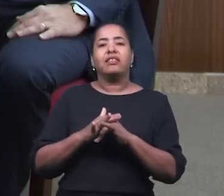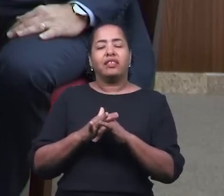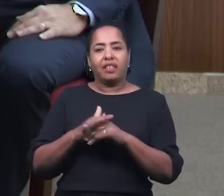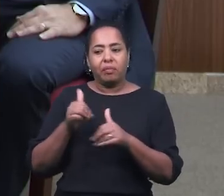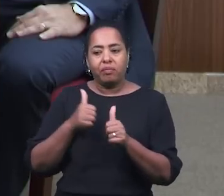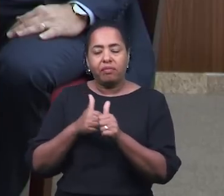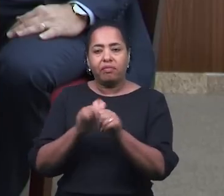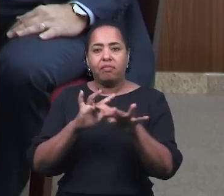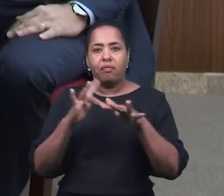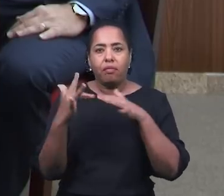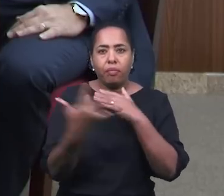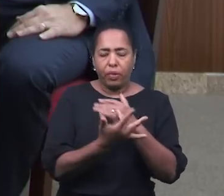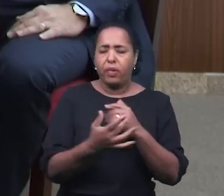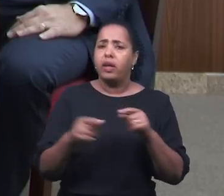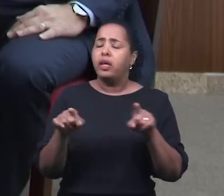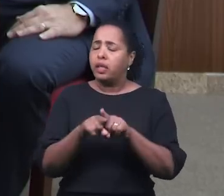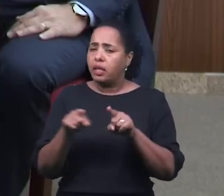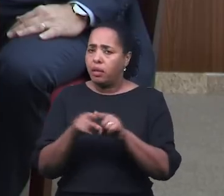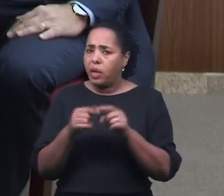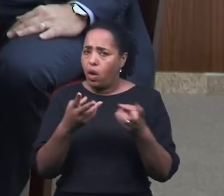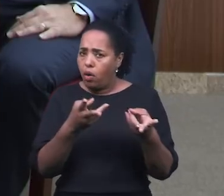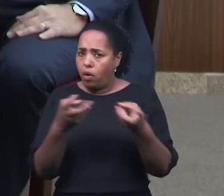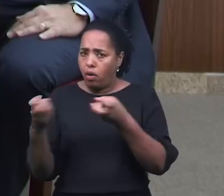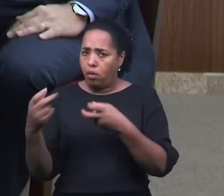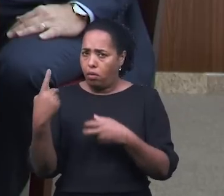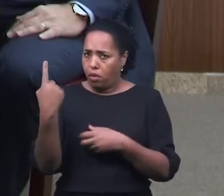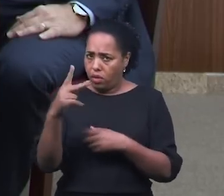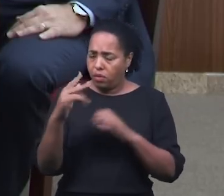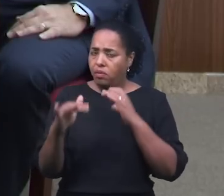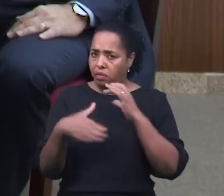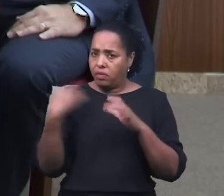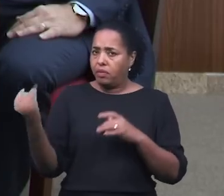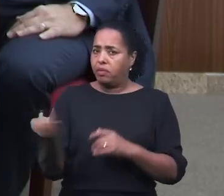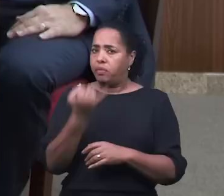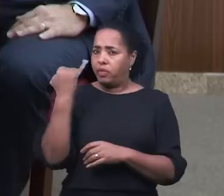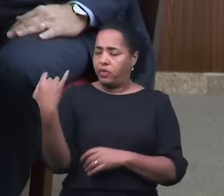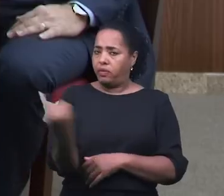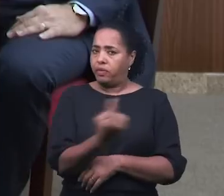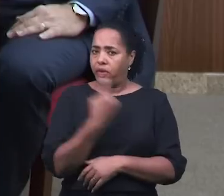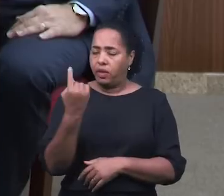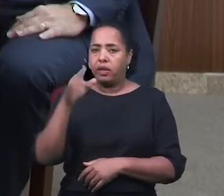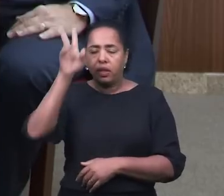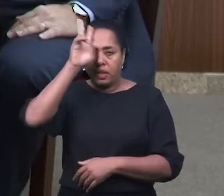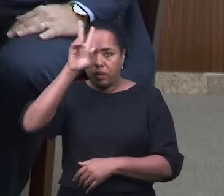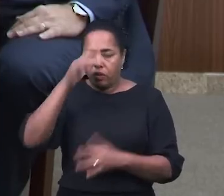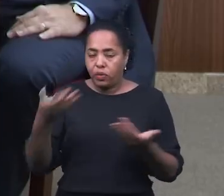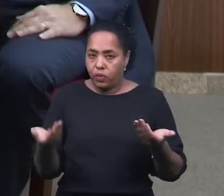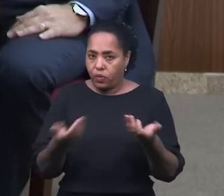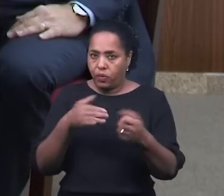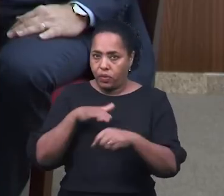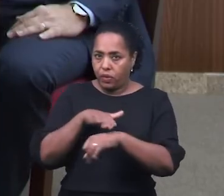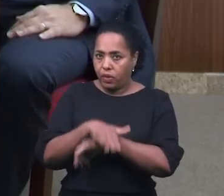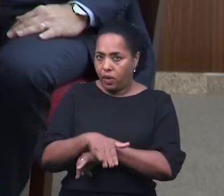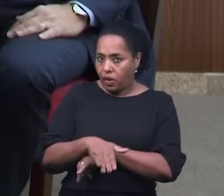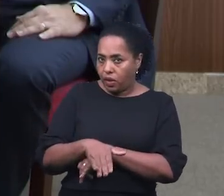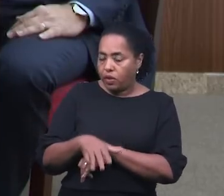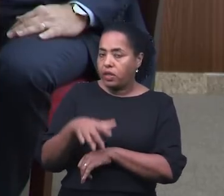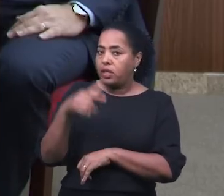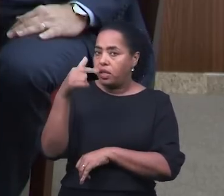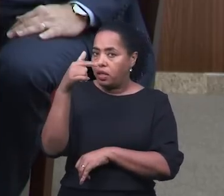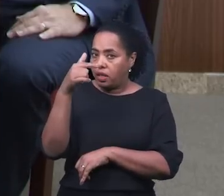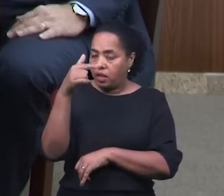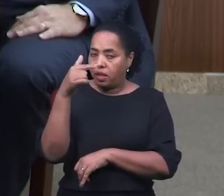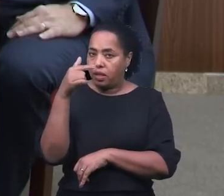redes sociais. Mande também as suas observações, elas são importantes para nós. Lembrando que hoje à noite,